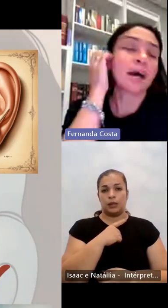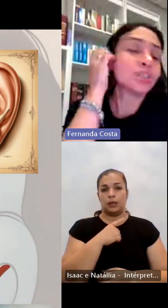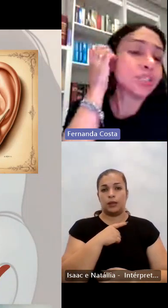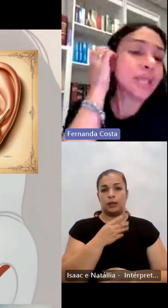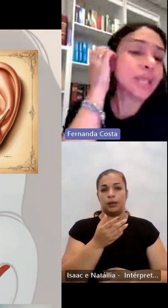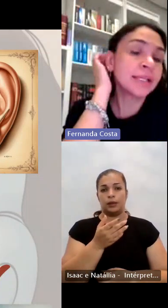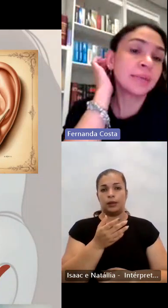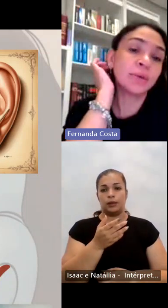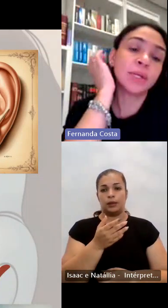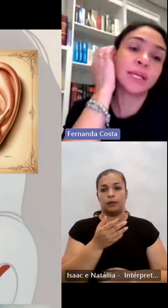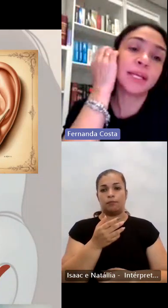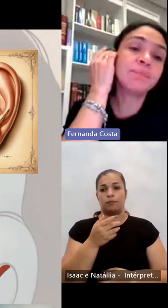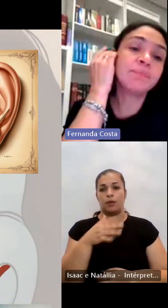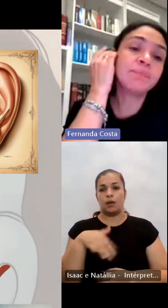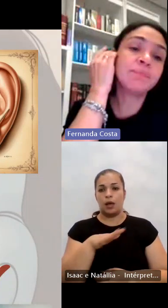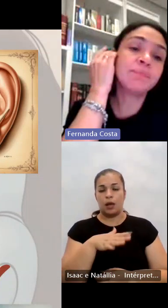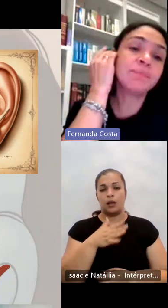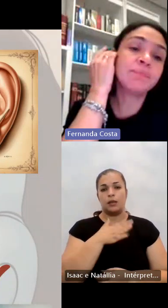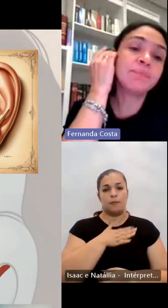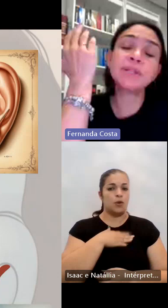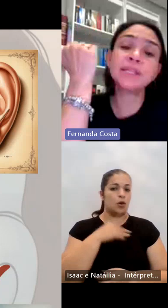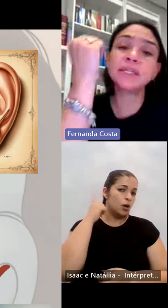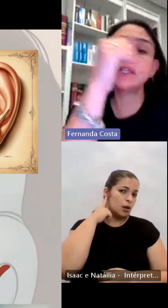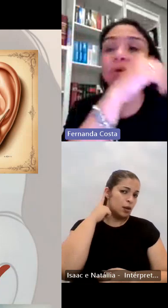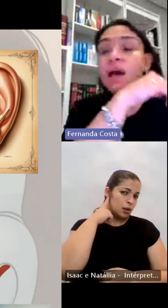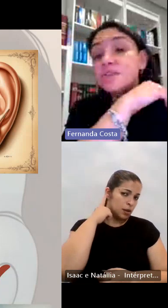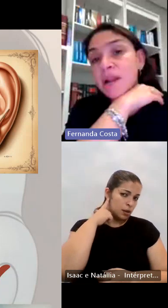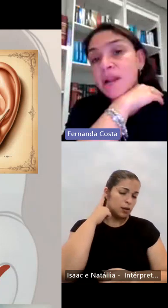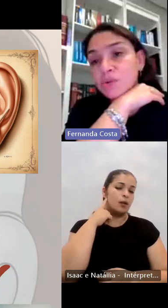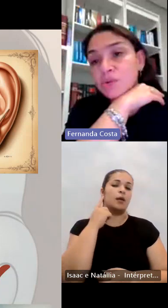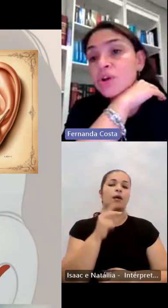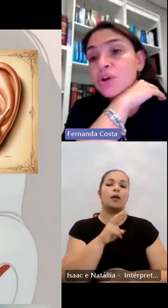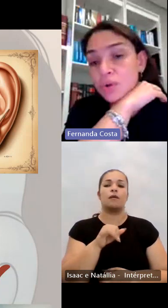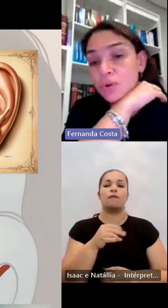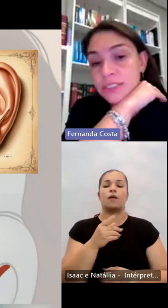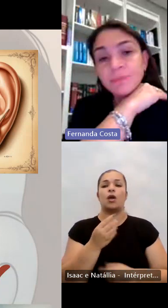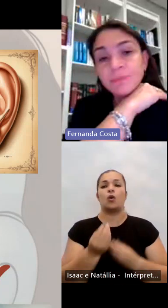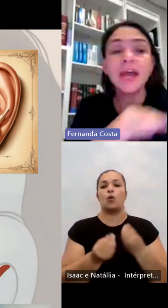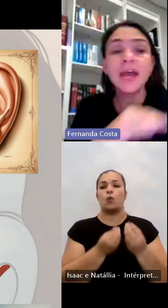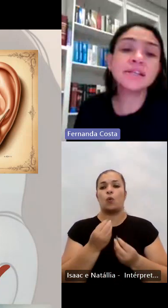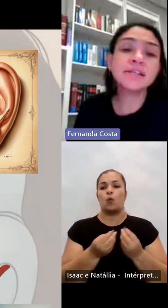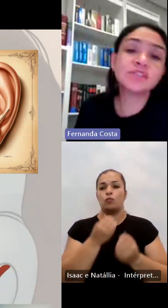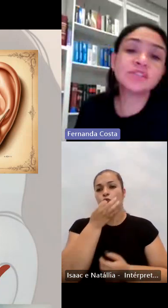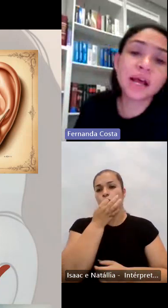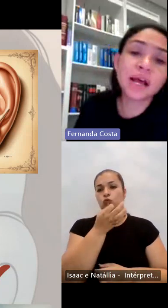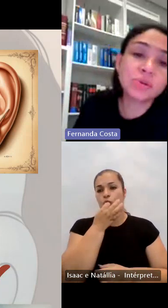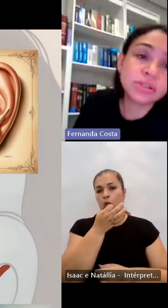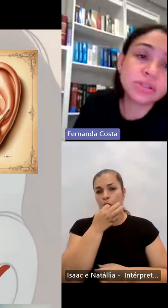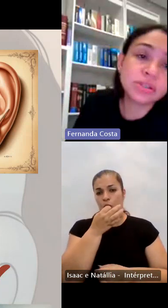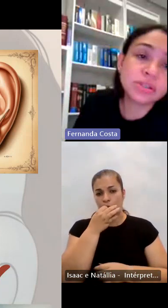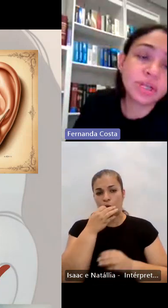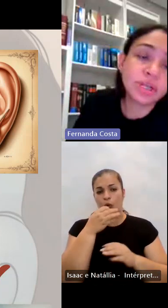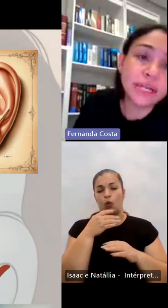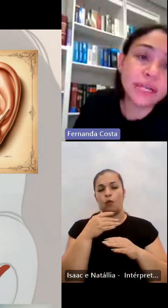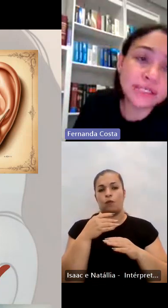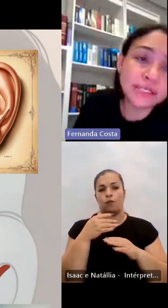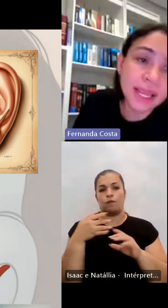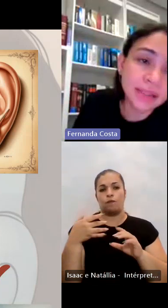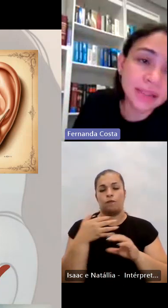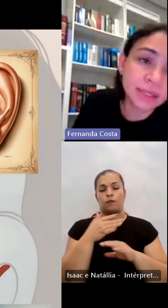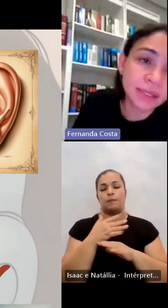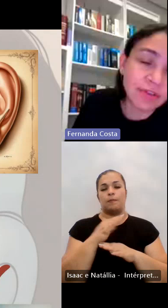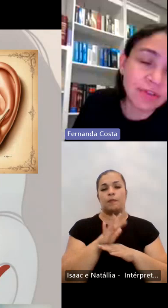minha parte externa da minha orelha, que vai estar captando as vibrações sonoras. Essas vibrações sonoras,